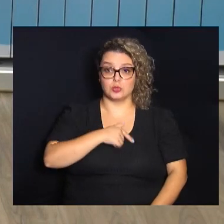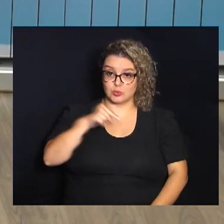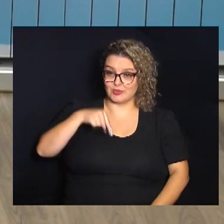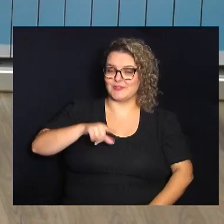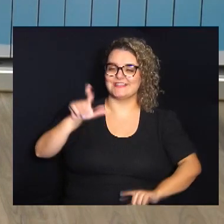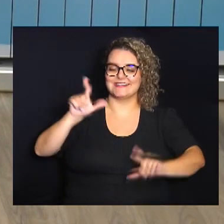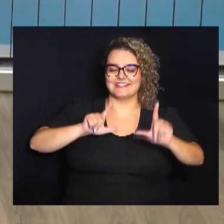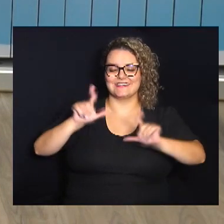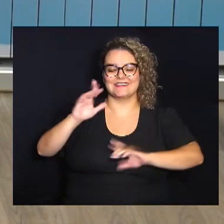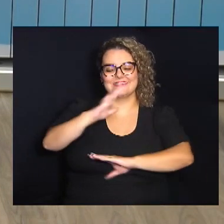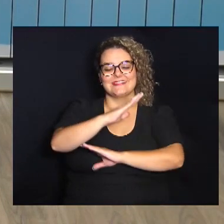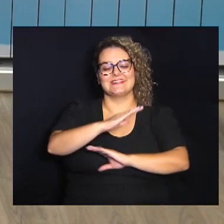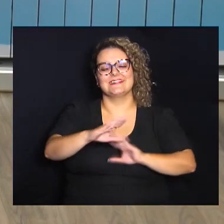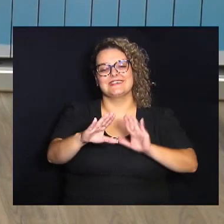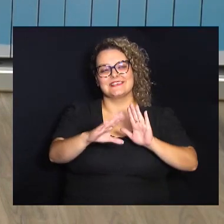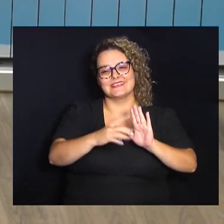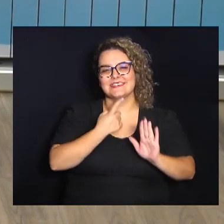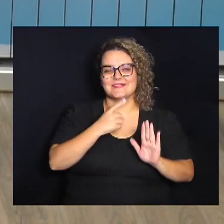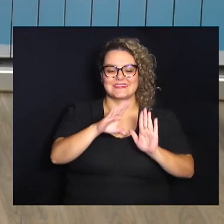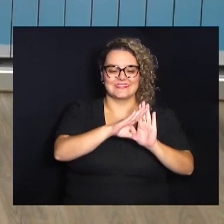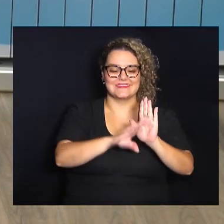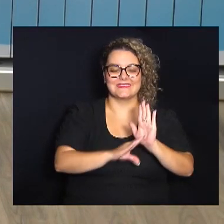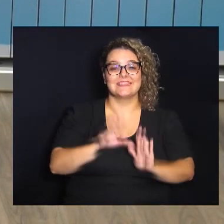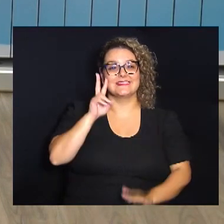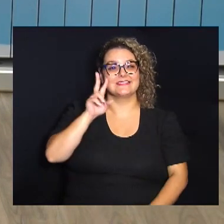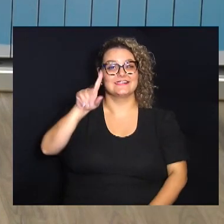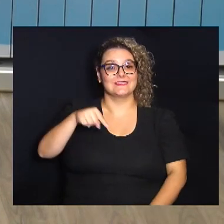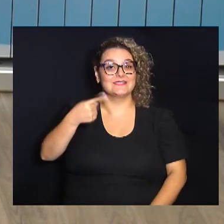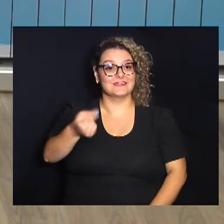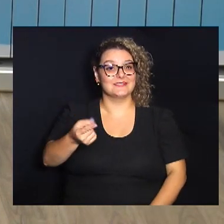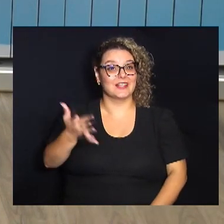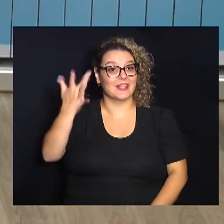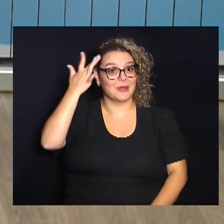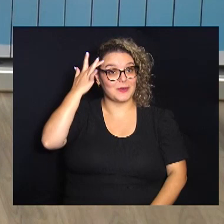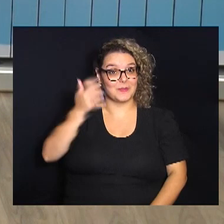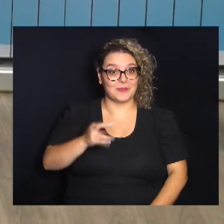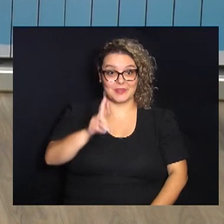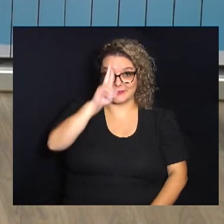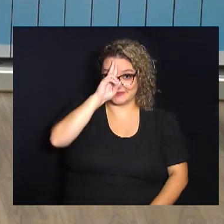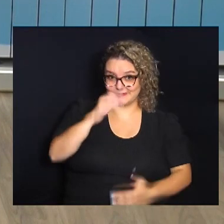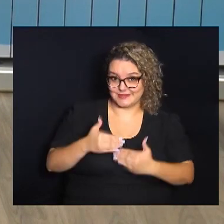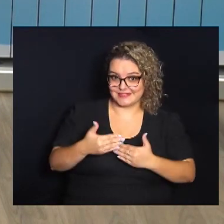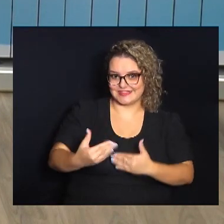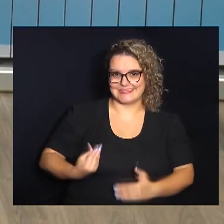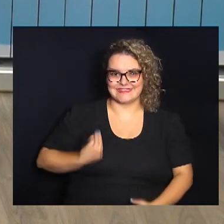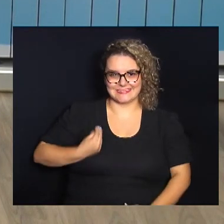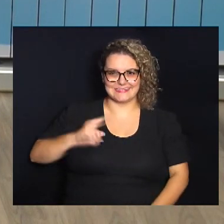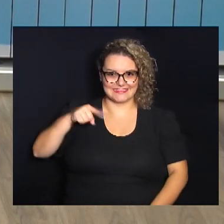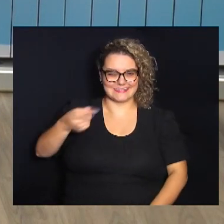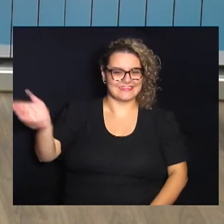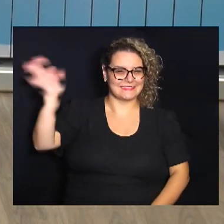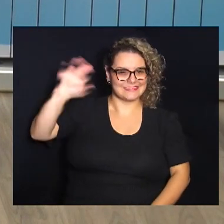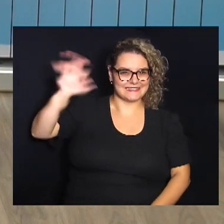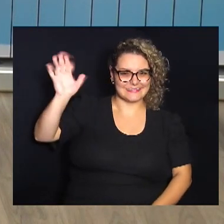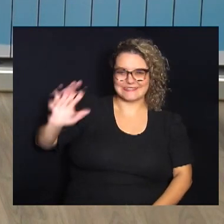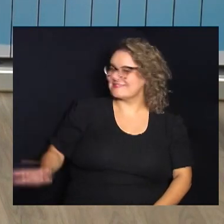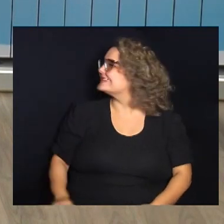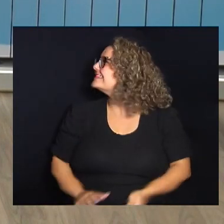nossa programação e nos vemos amanhã a partir do meio-dia ao vivo. Até lá. Tchau, tchau.